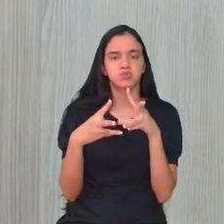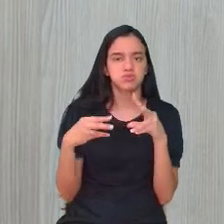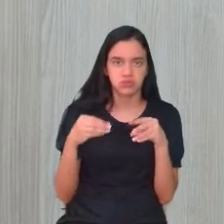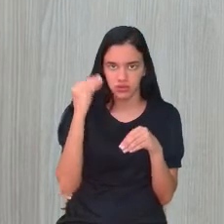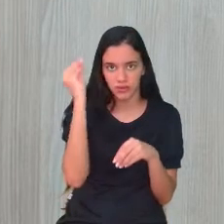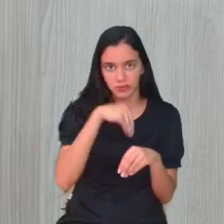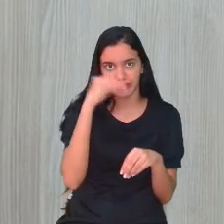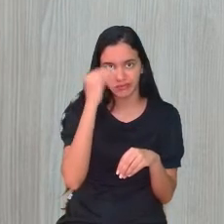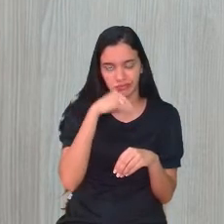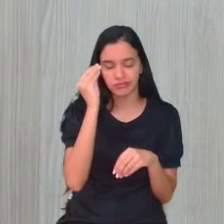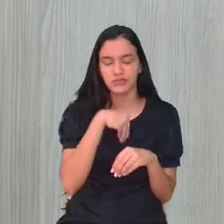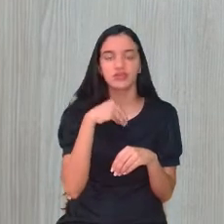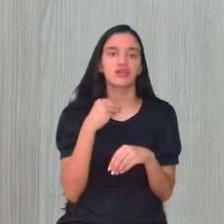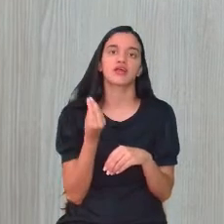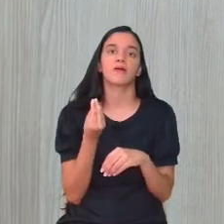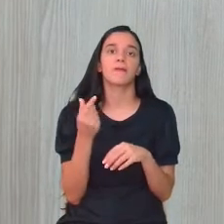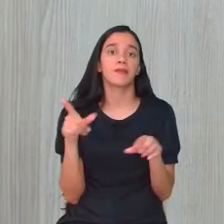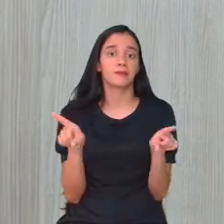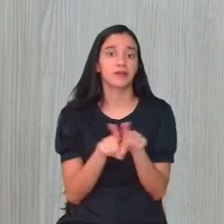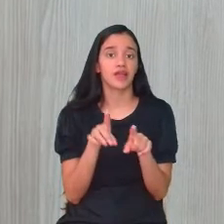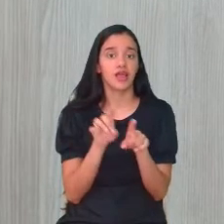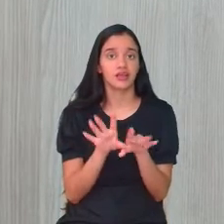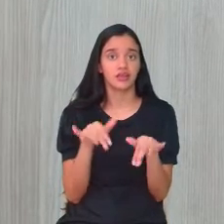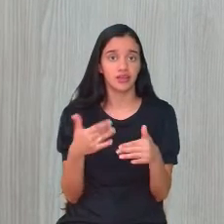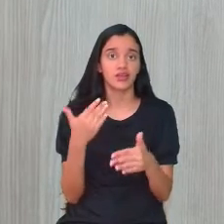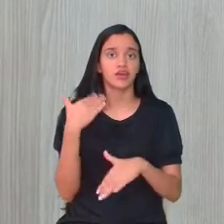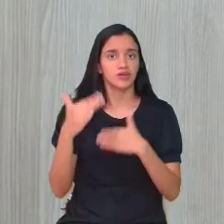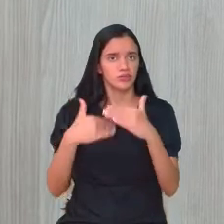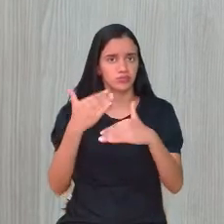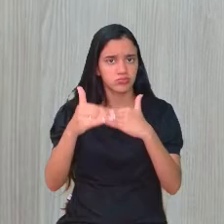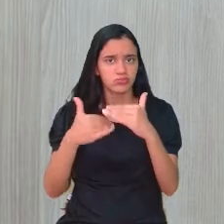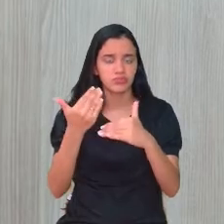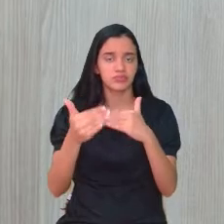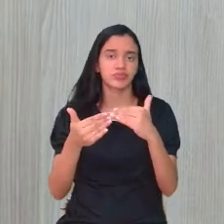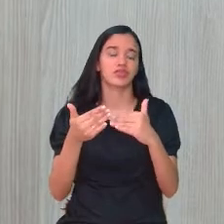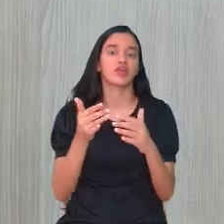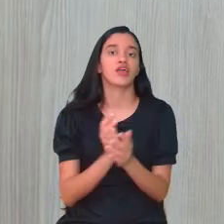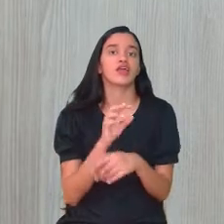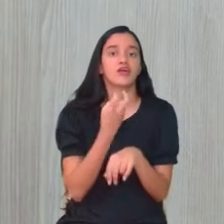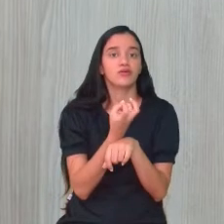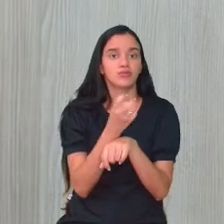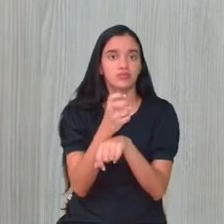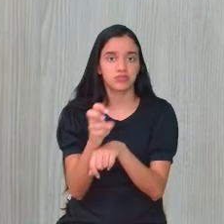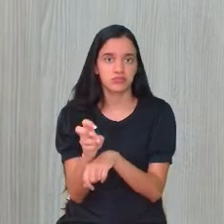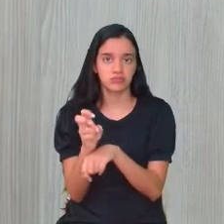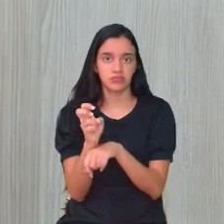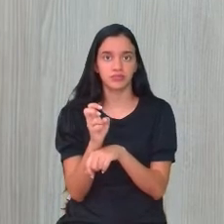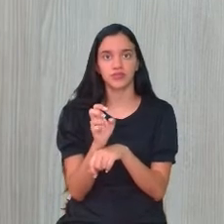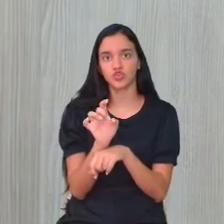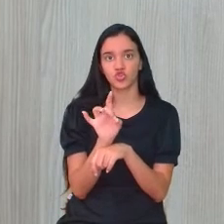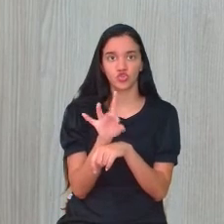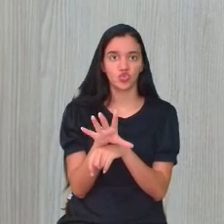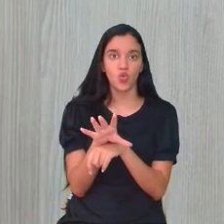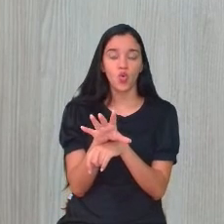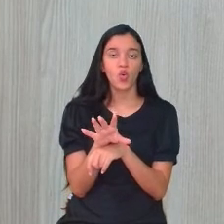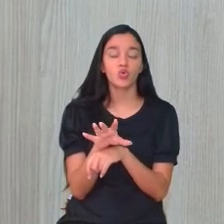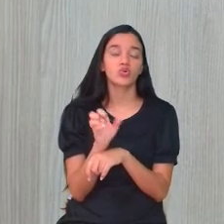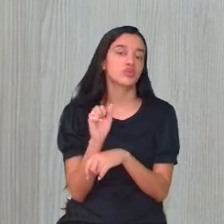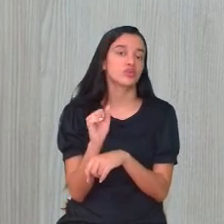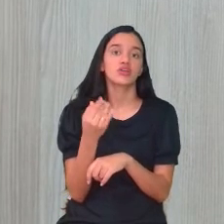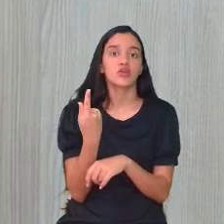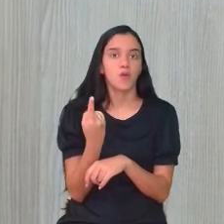ali determinadas instituições para que cada vez mais a máquina, né, esteja na mão só de uma